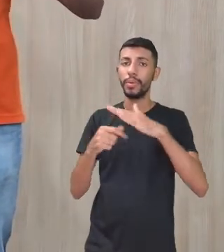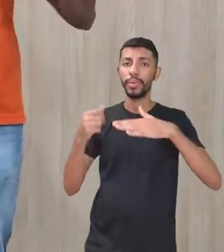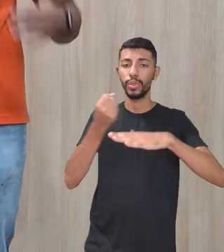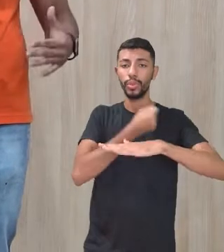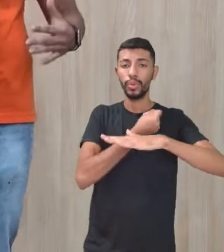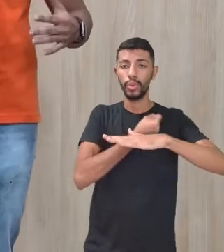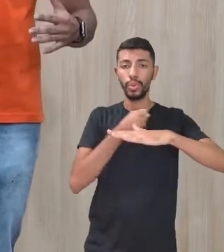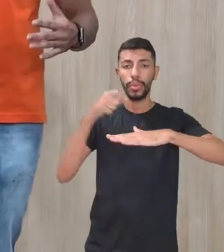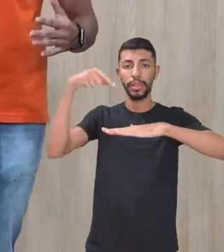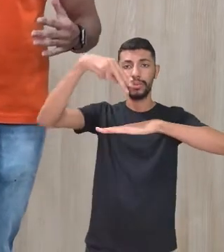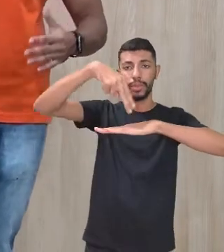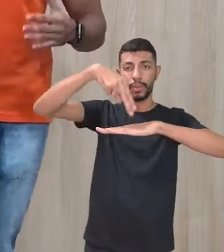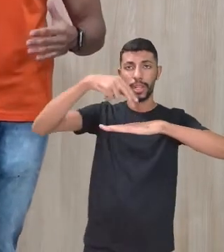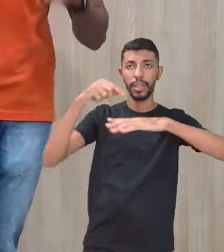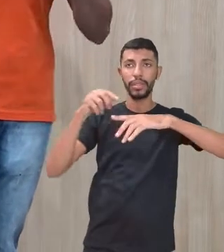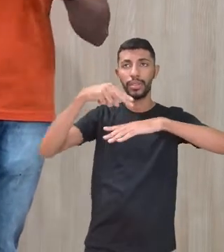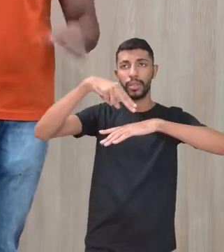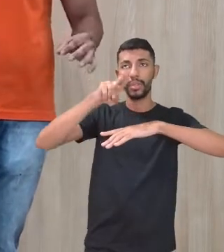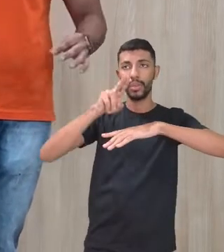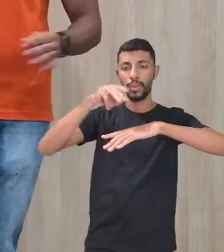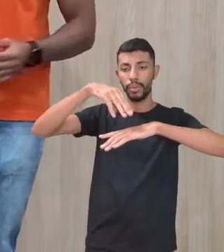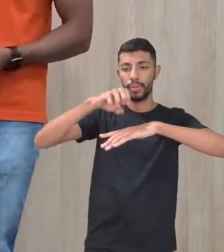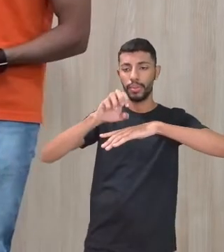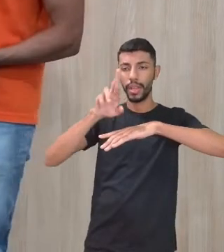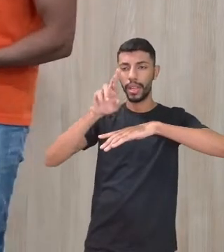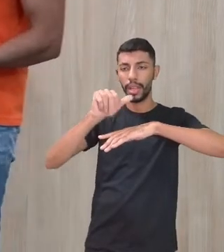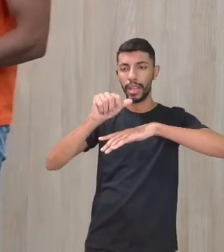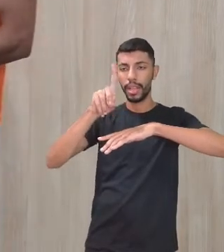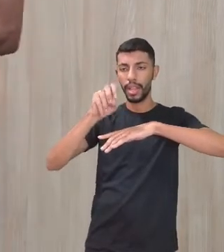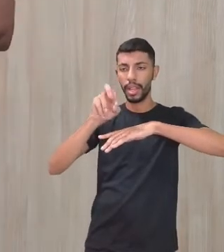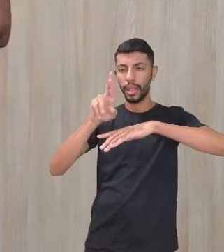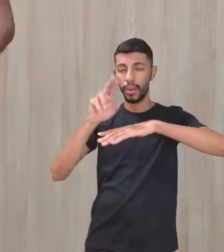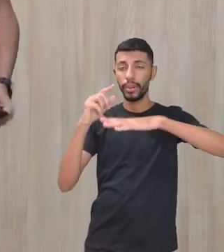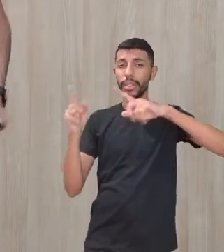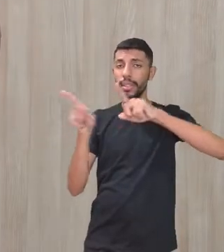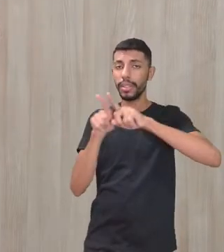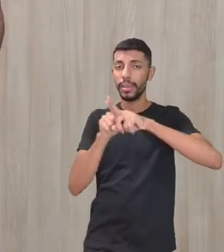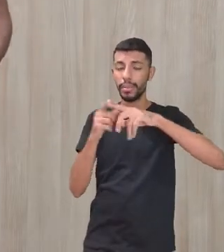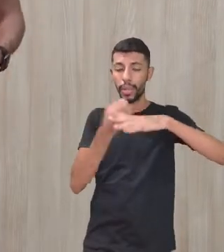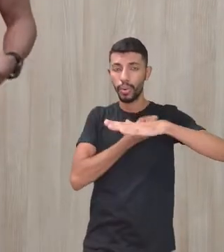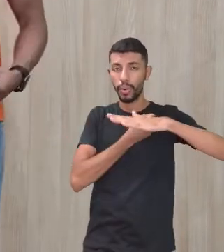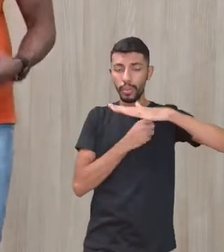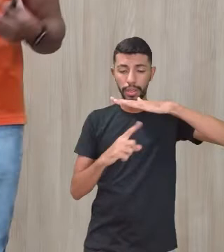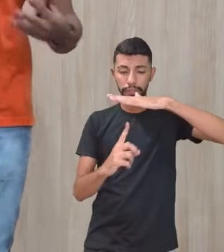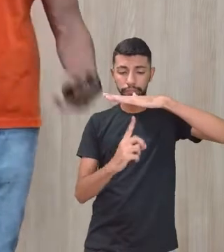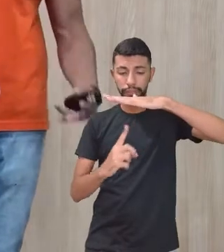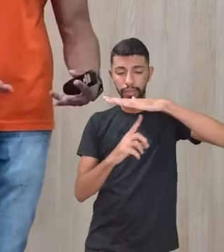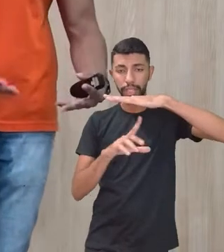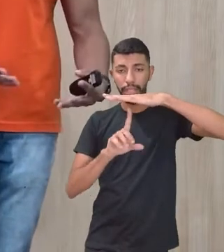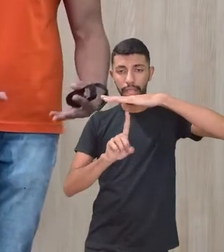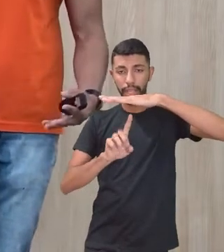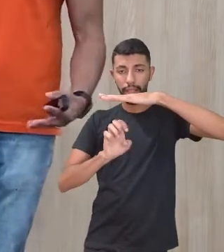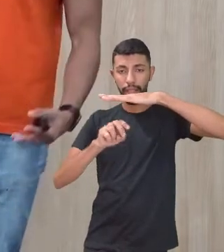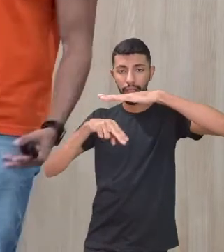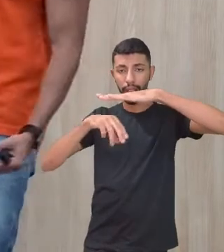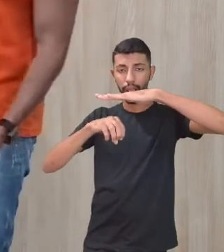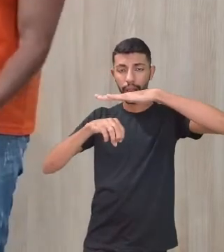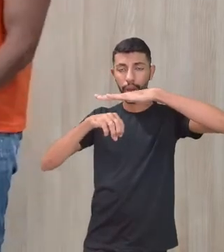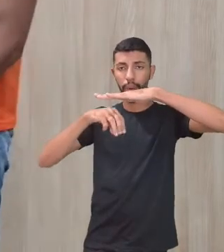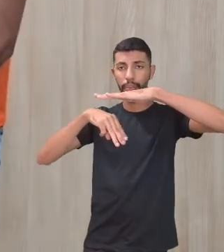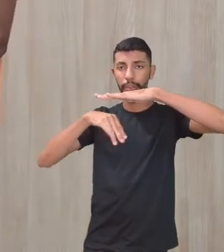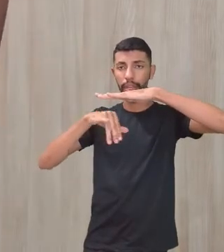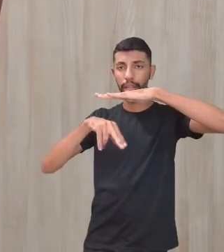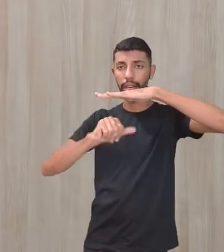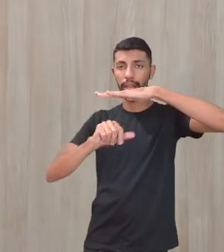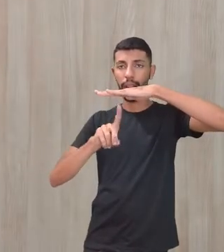está embaixo, chamado de denominador. E esse traço que está aí no meio significa a divisão, certo? Então você